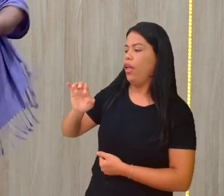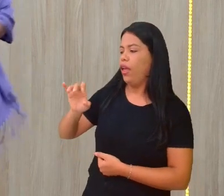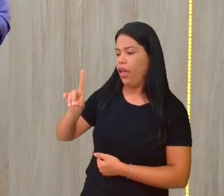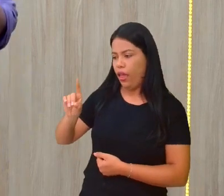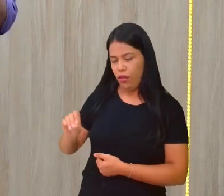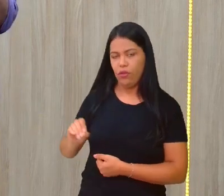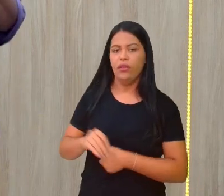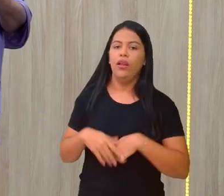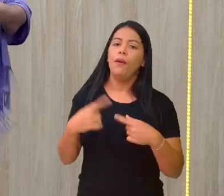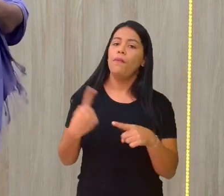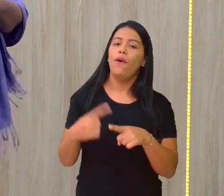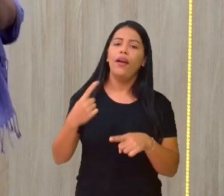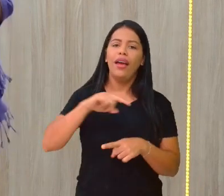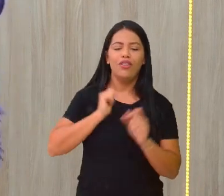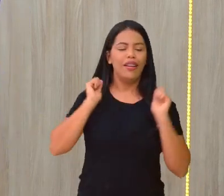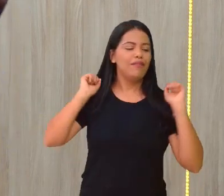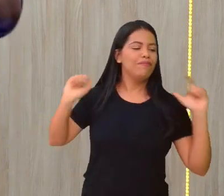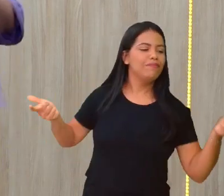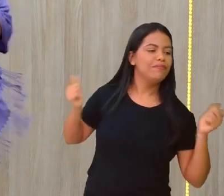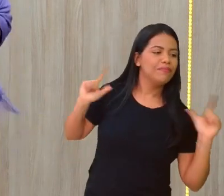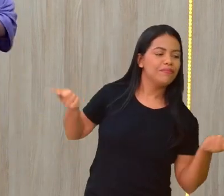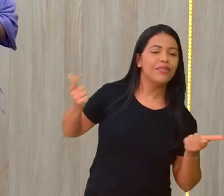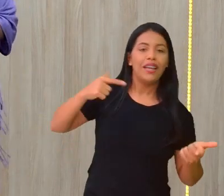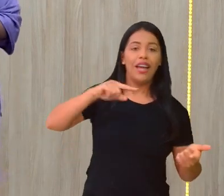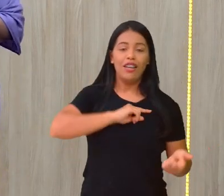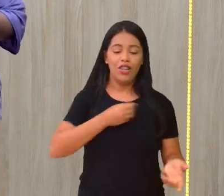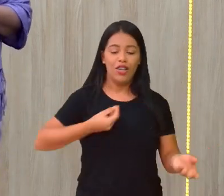brincante. Porque a gente se diverte, a gente troca